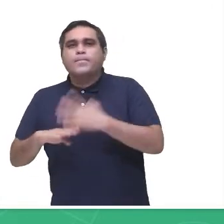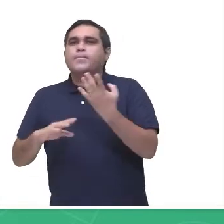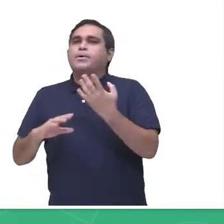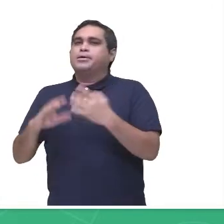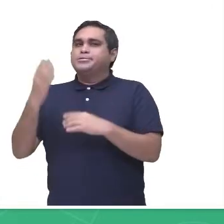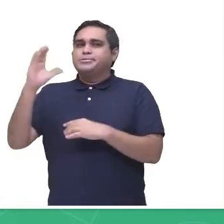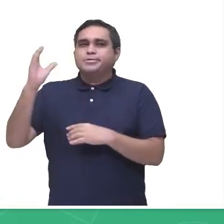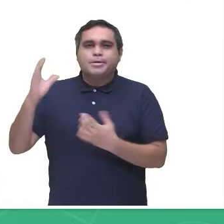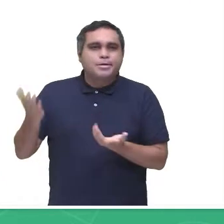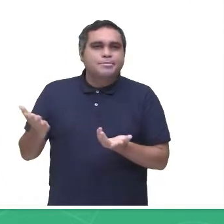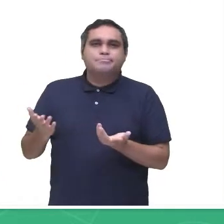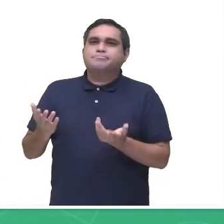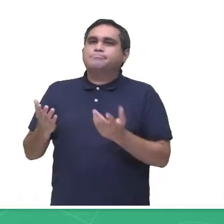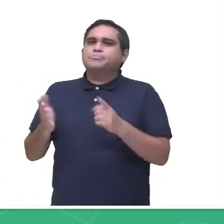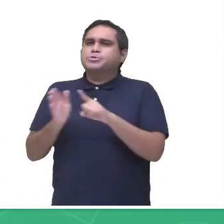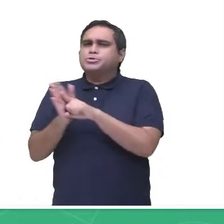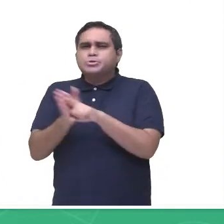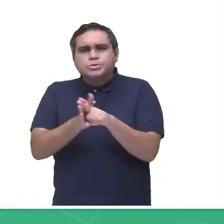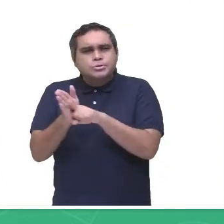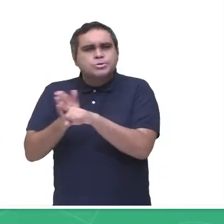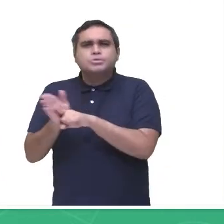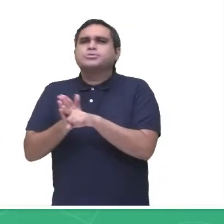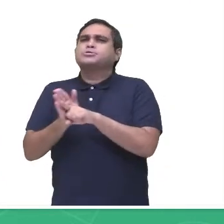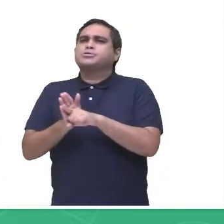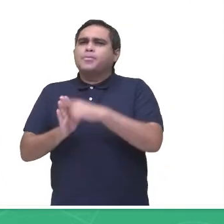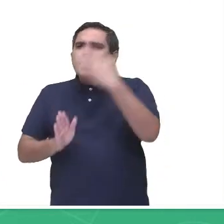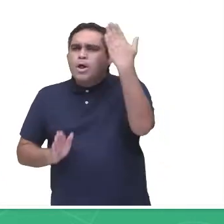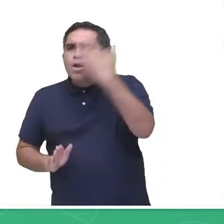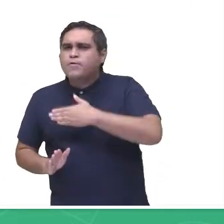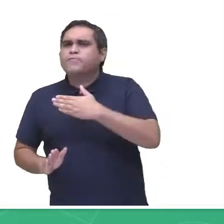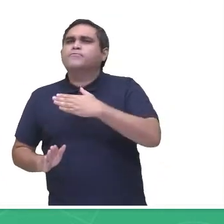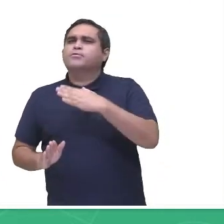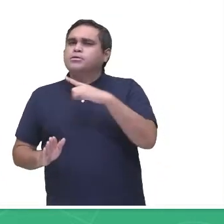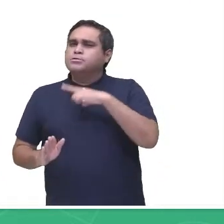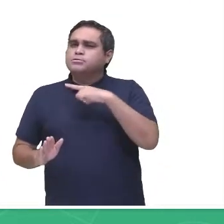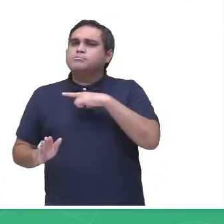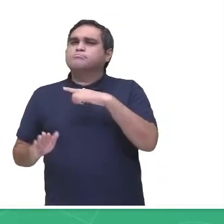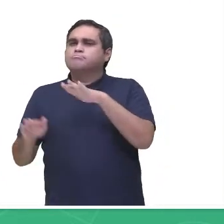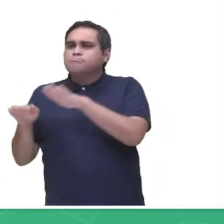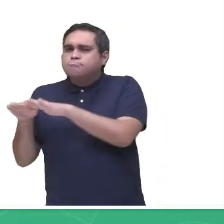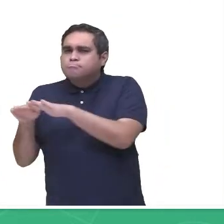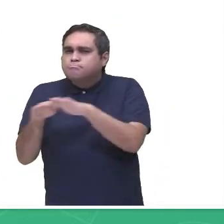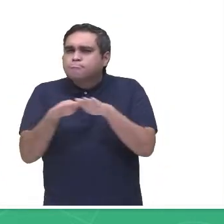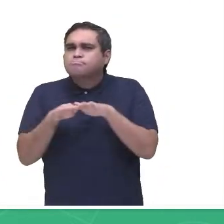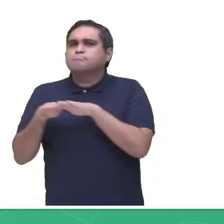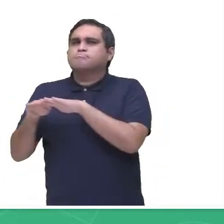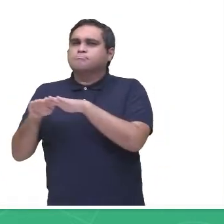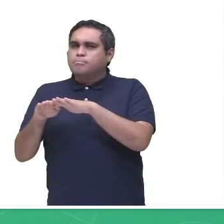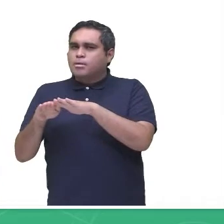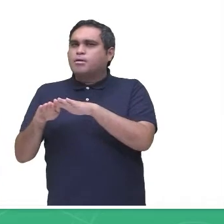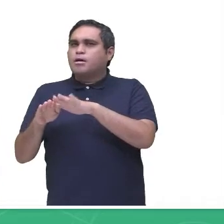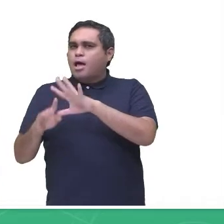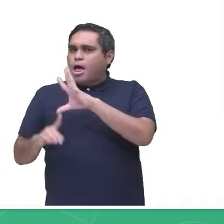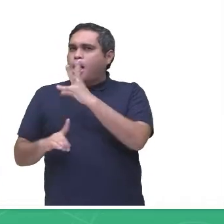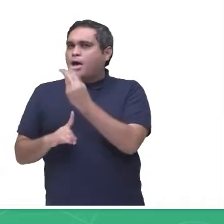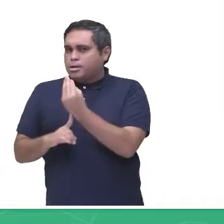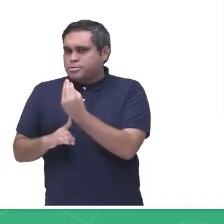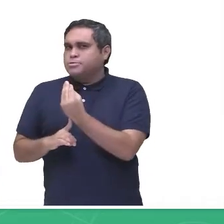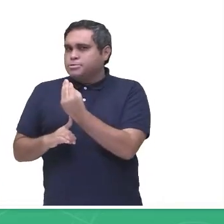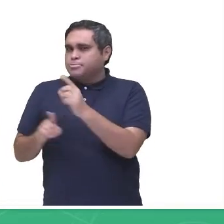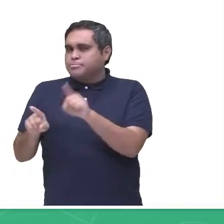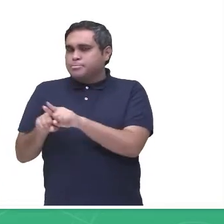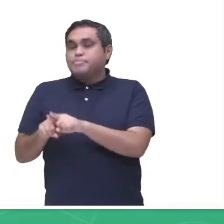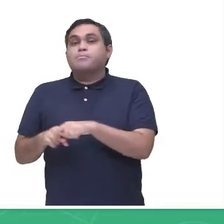dos estudos científicos, e que eles tinham uma padronização para desenvolver as suas artes. O Barroco diz,